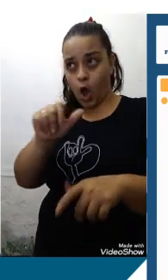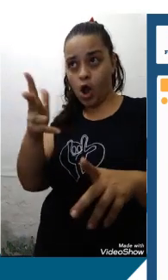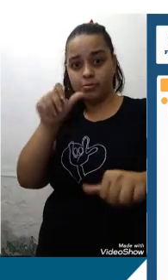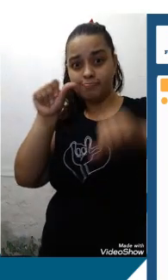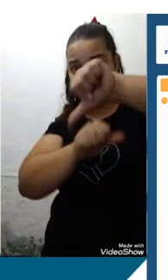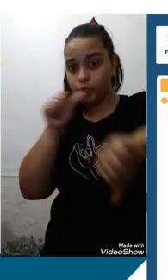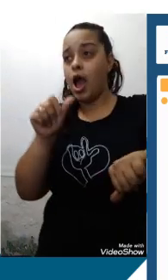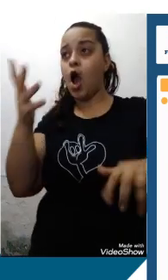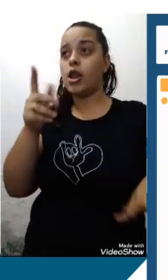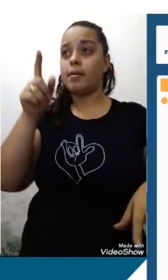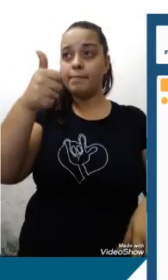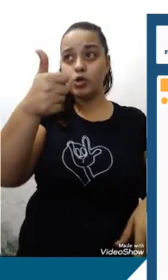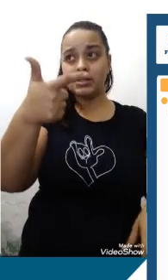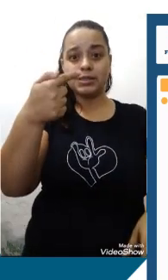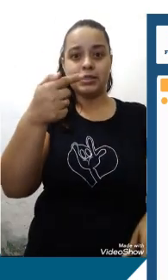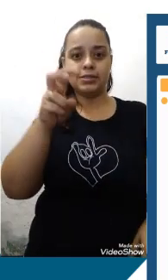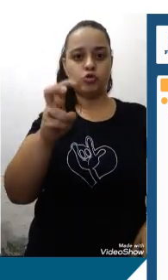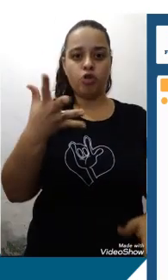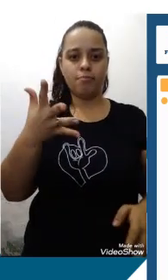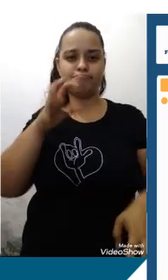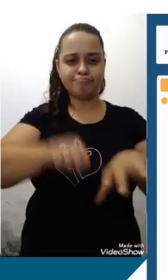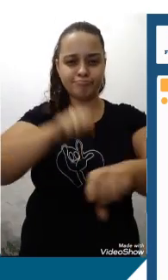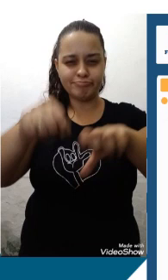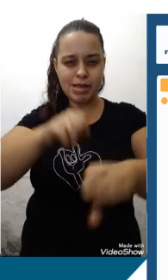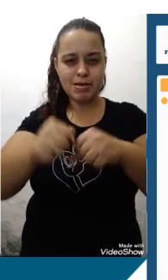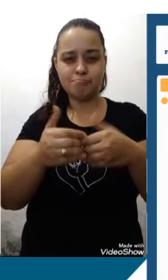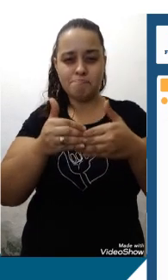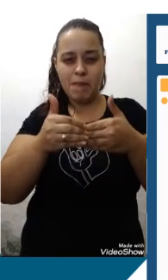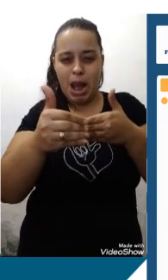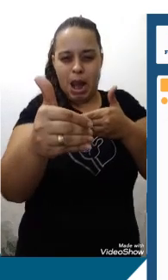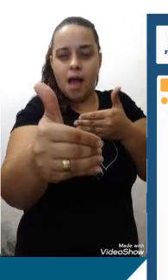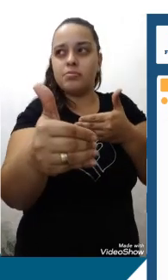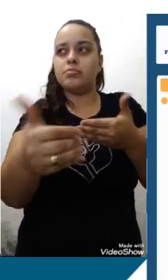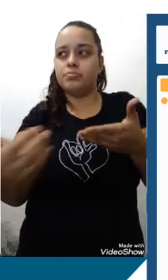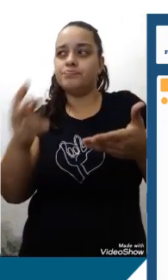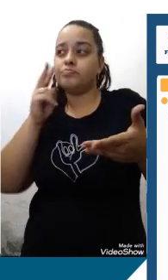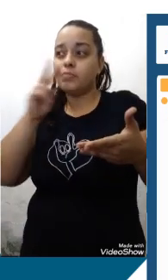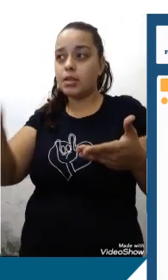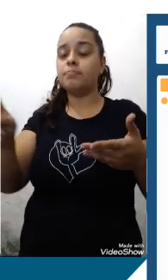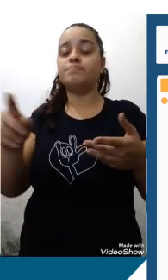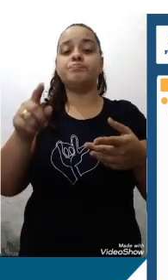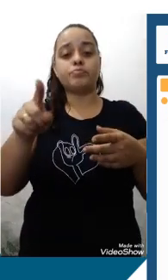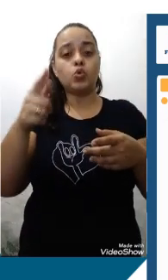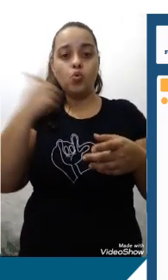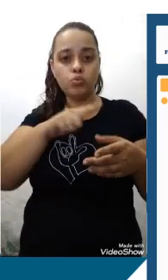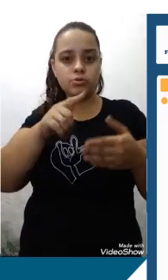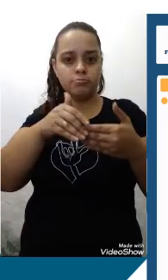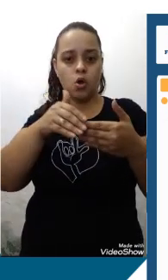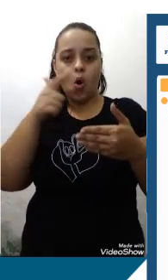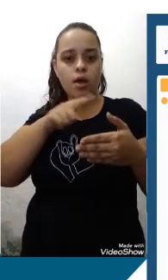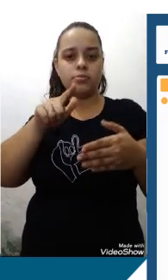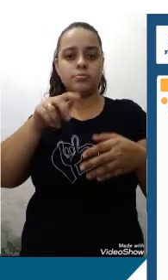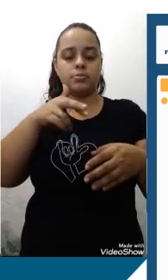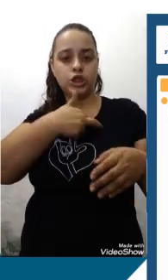atenção. Aqui, 1275. Portugal, Leão e Castela, Aragão já têm territórios muito maiores nesse momento que eles construíram